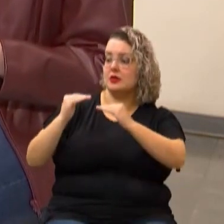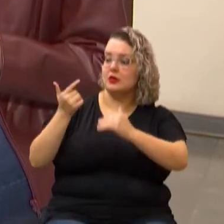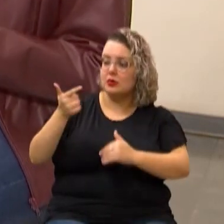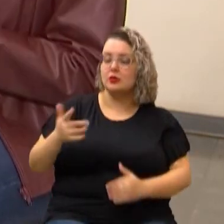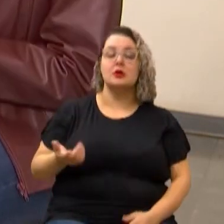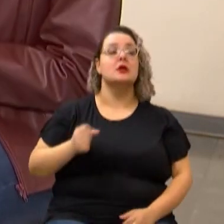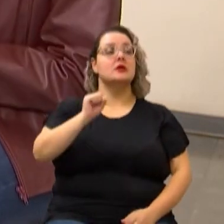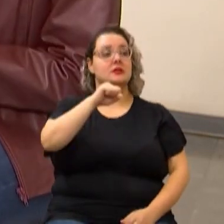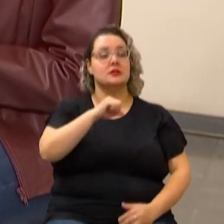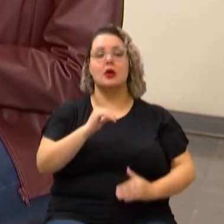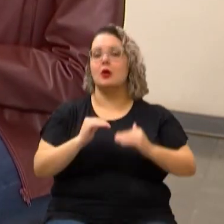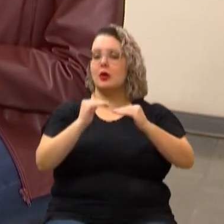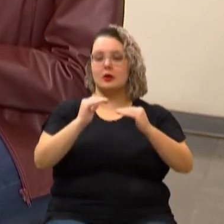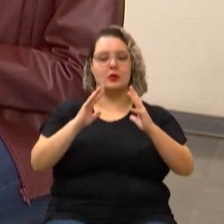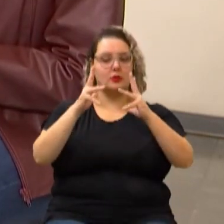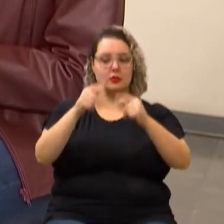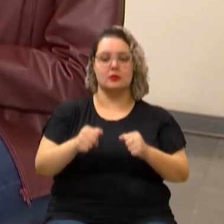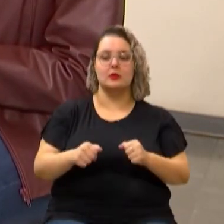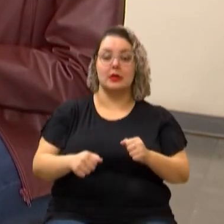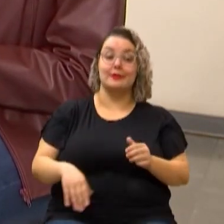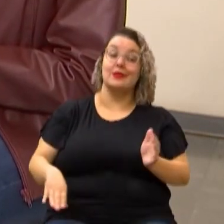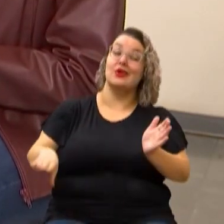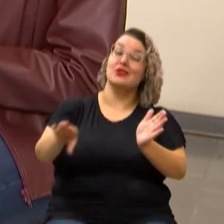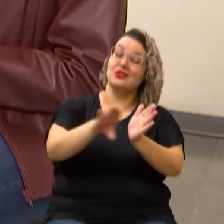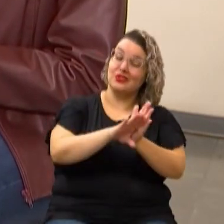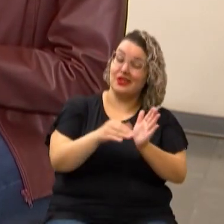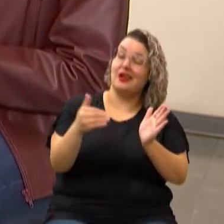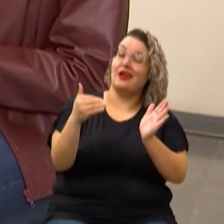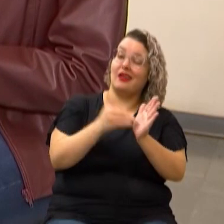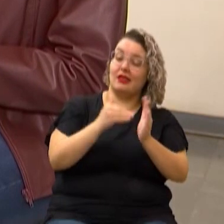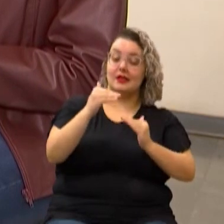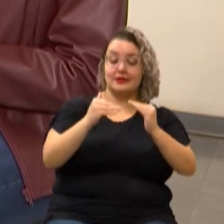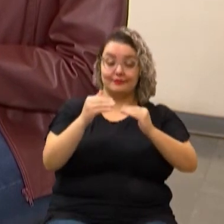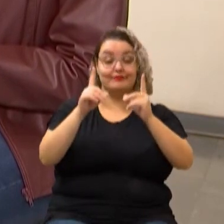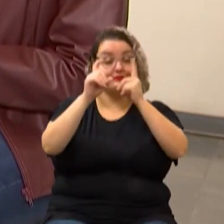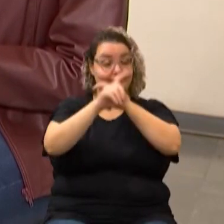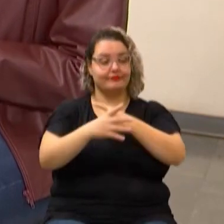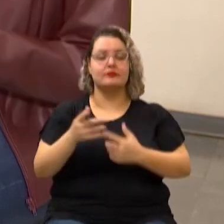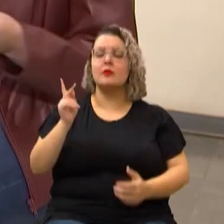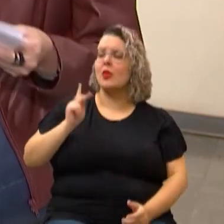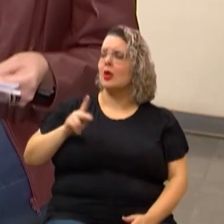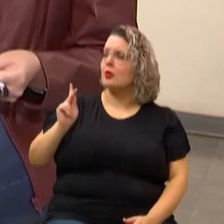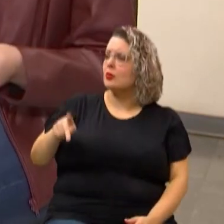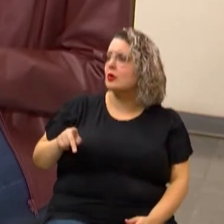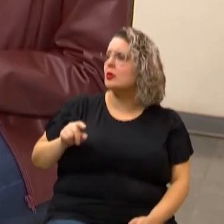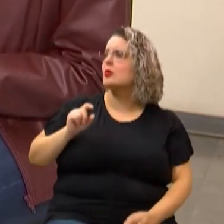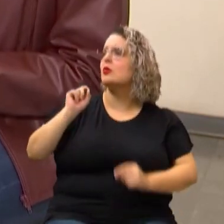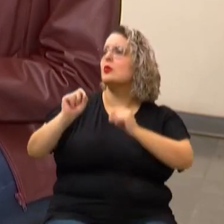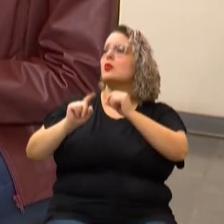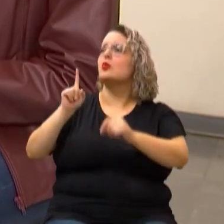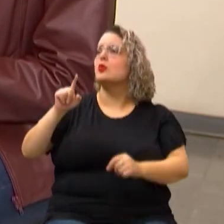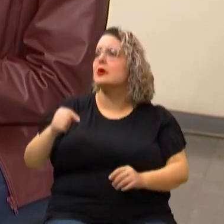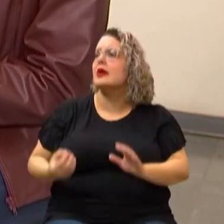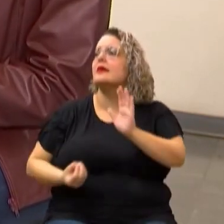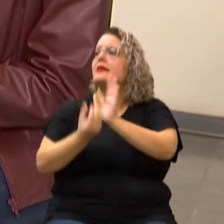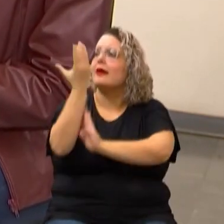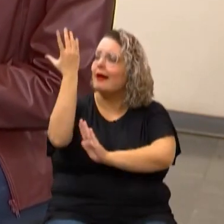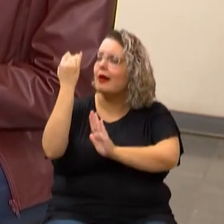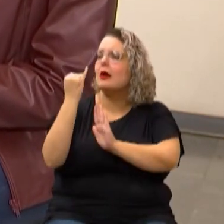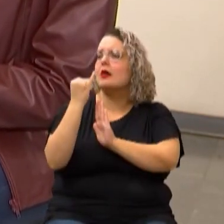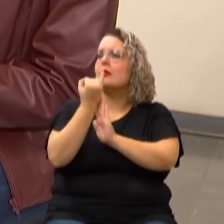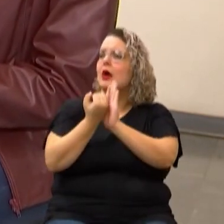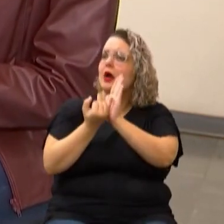até ia perguntar, se também não era prejudicial para a economia, a inflação também está lá embaixo, porque ela tem que ter